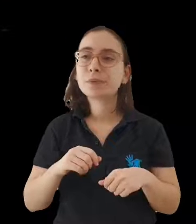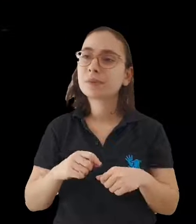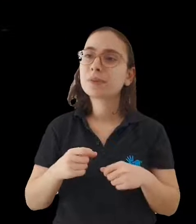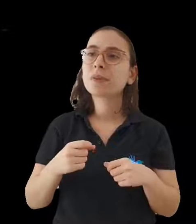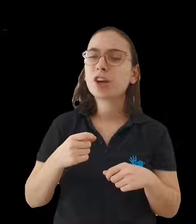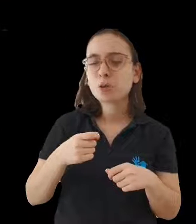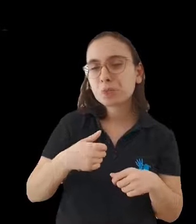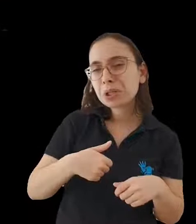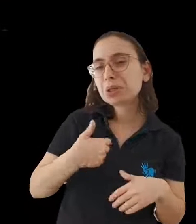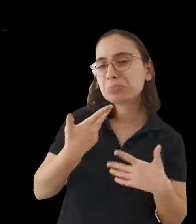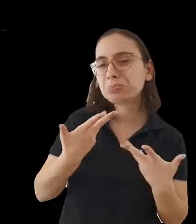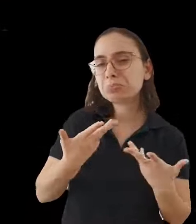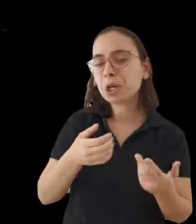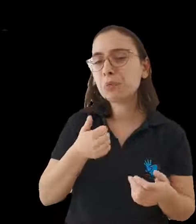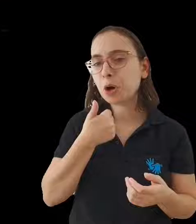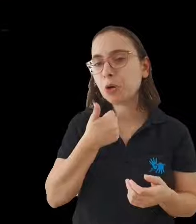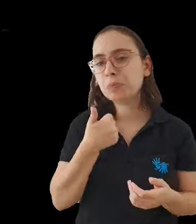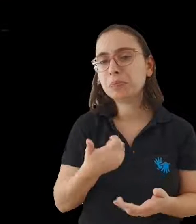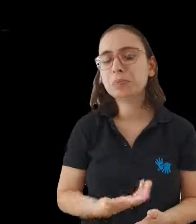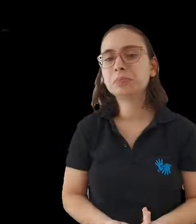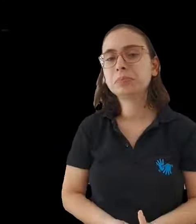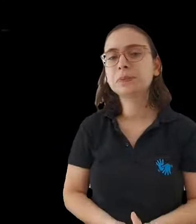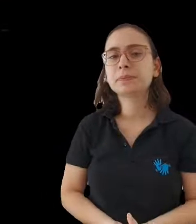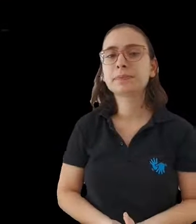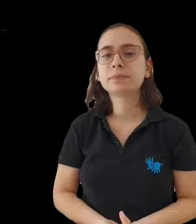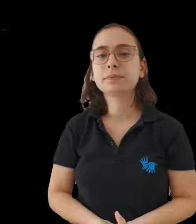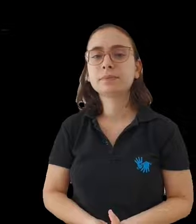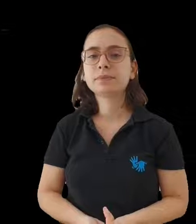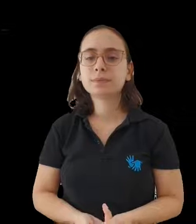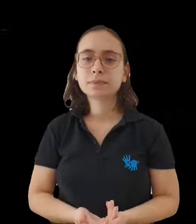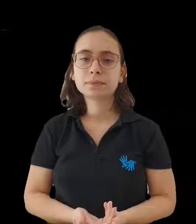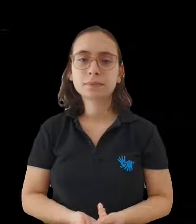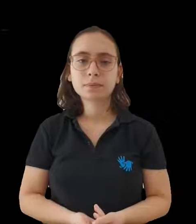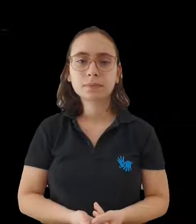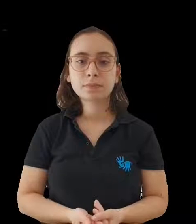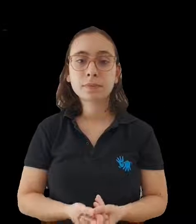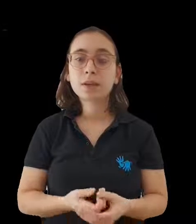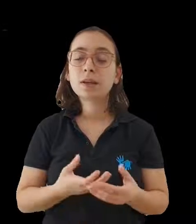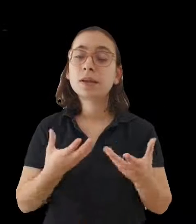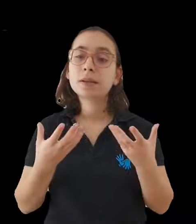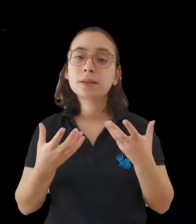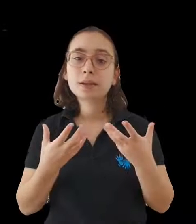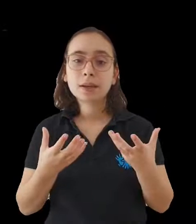Já ouviram? Então, esse ditado quer dizer que Sim,